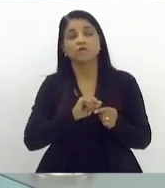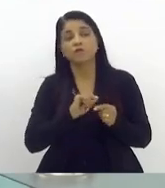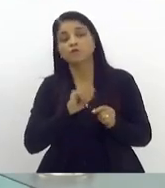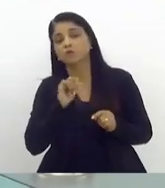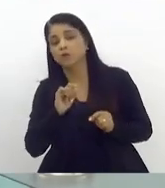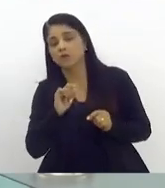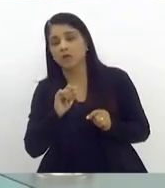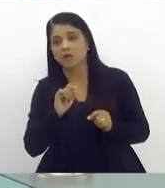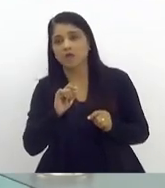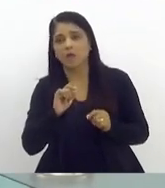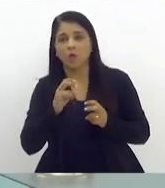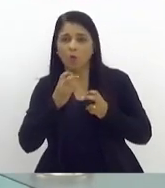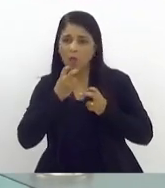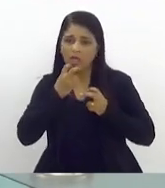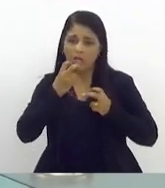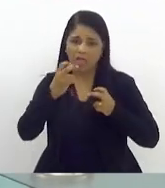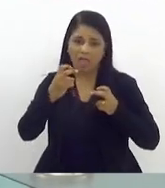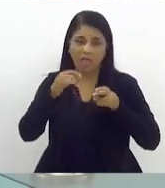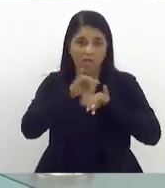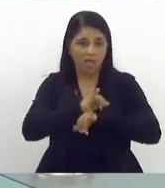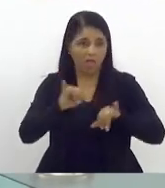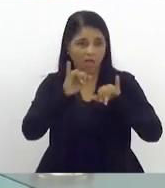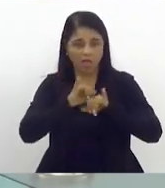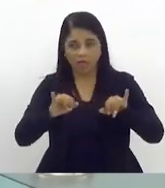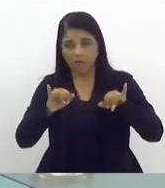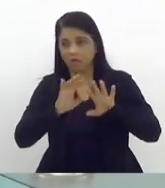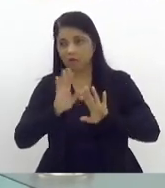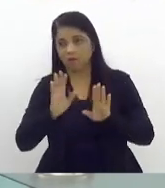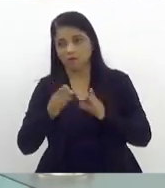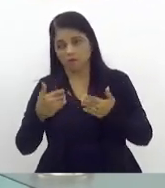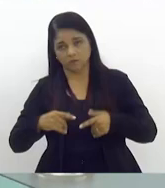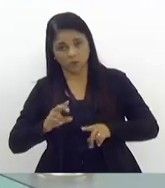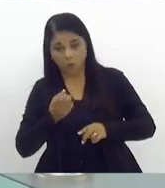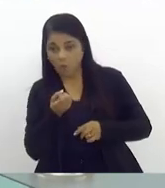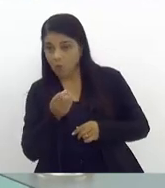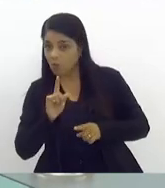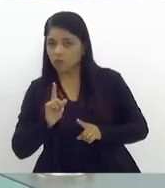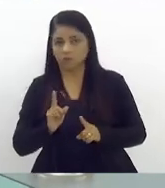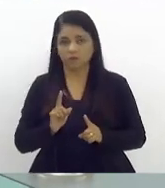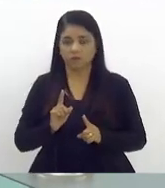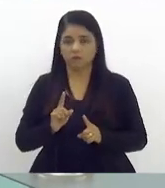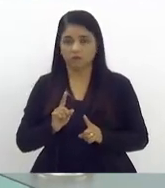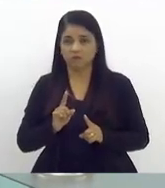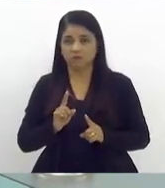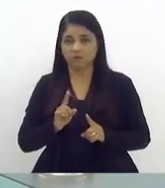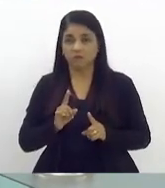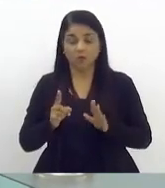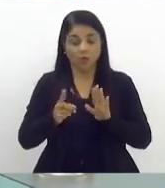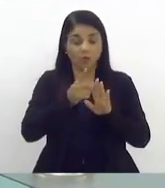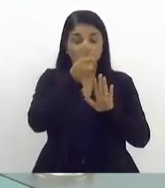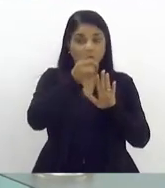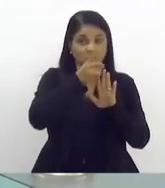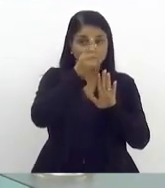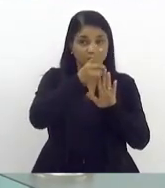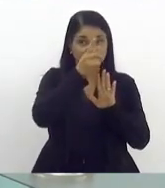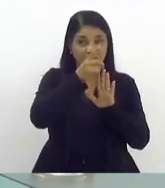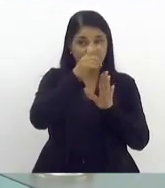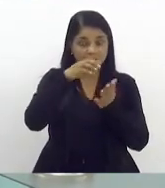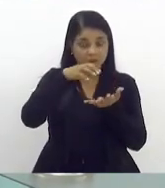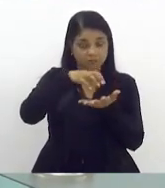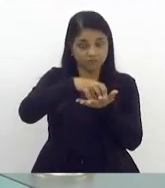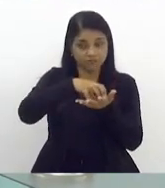virado escândalo ou não, a ação em si não tem nada de errado. O decreto de